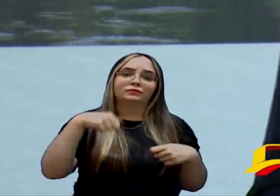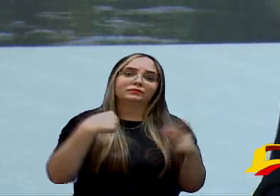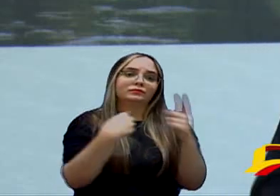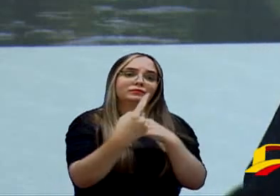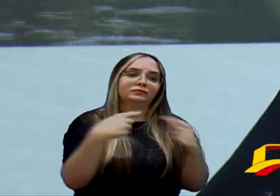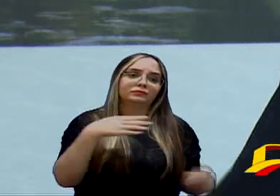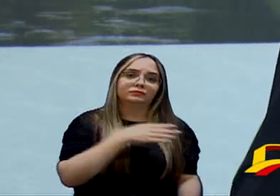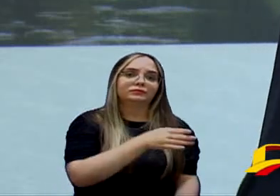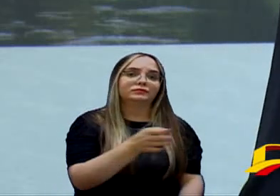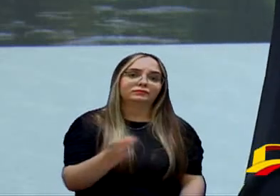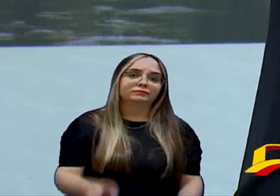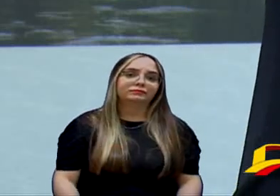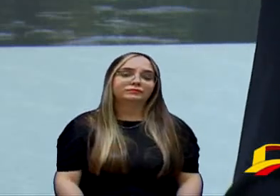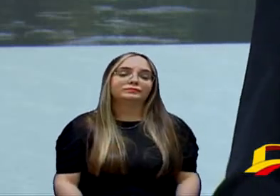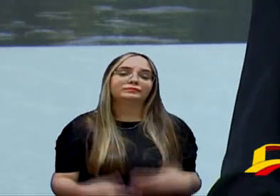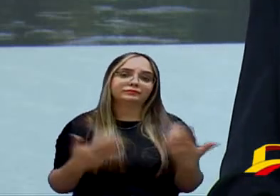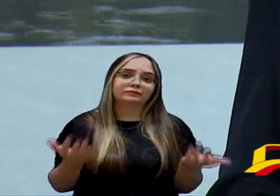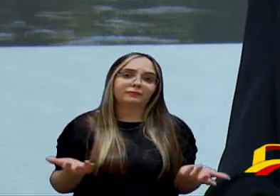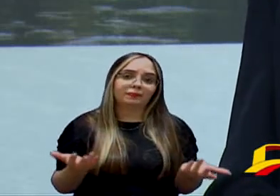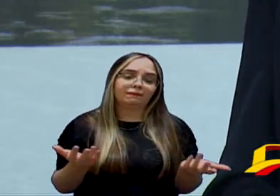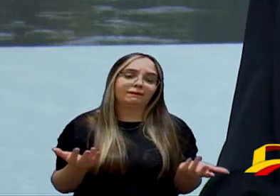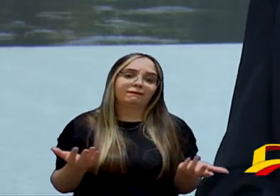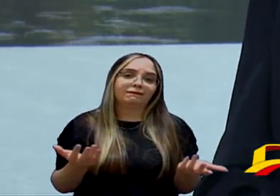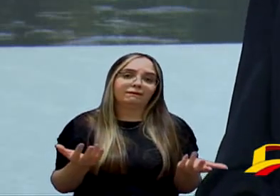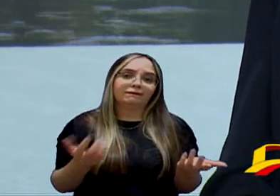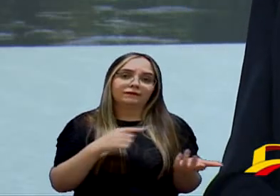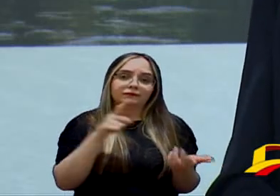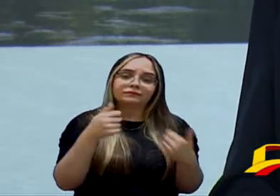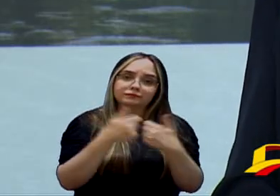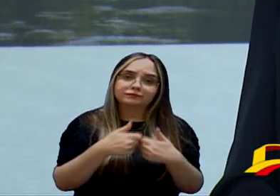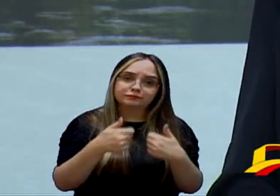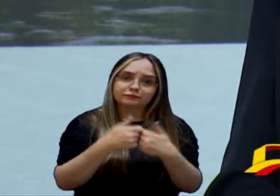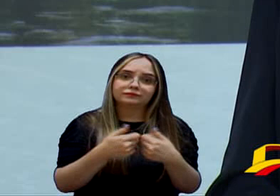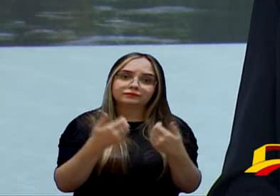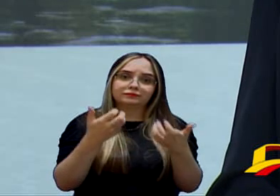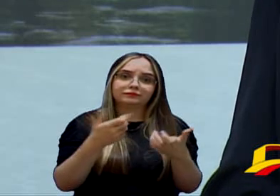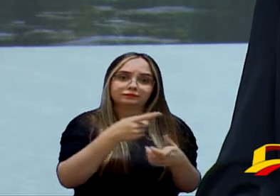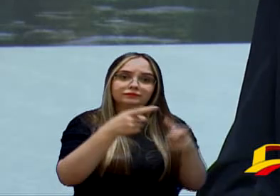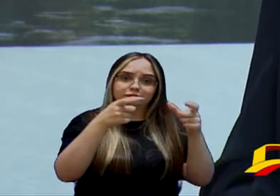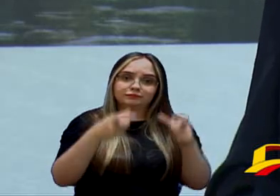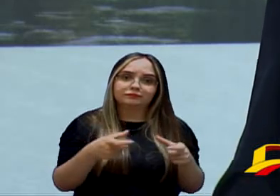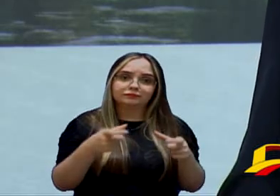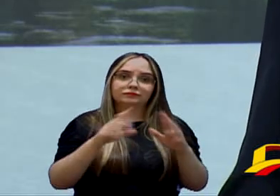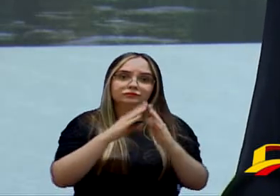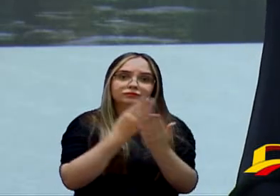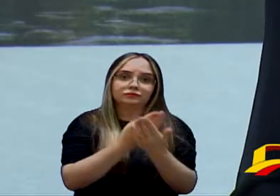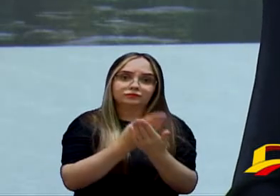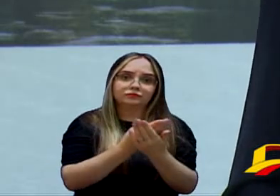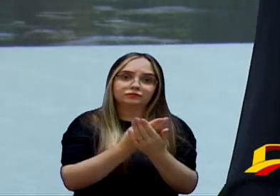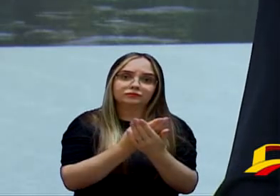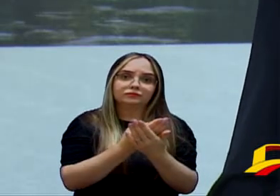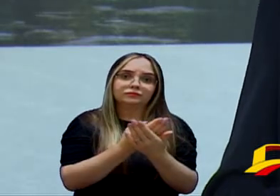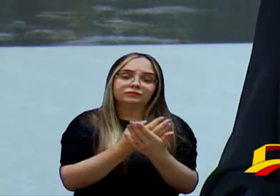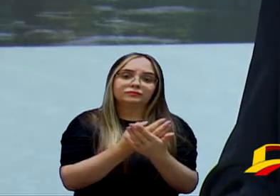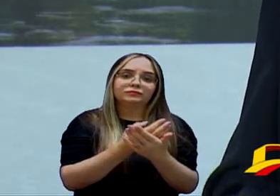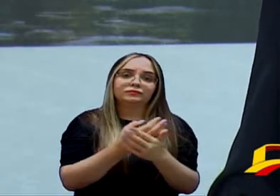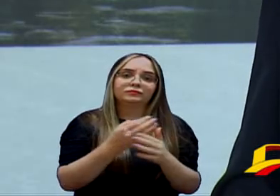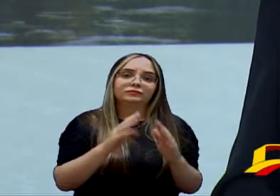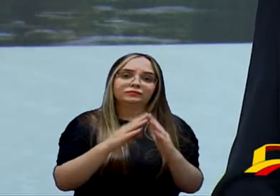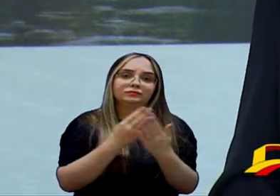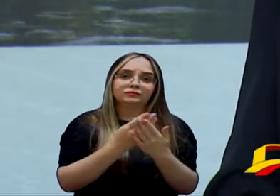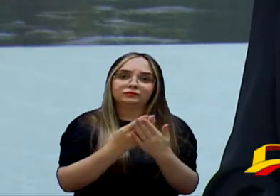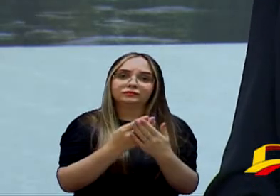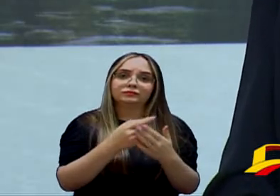marginal Então essa essa luta nossa para que a Lia a escola seja realmente uma